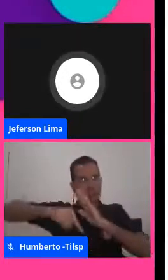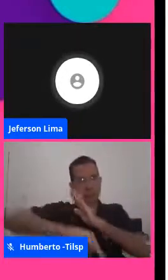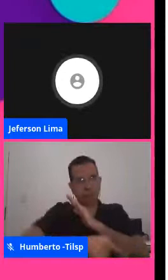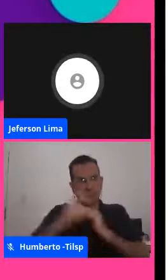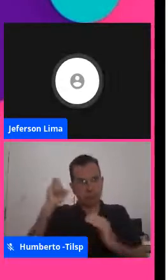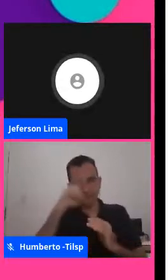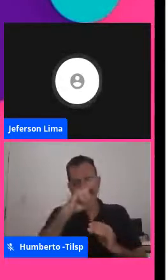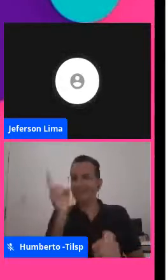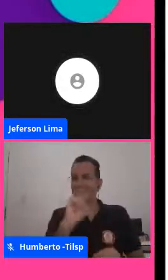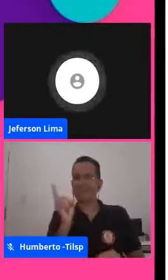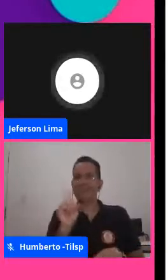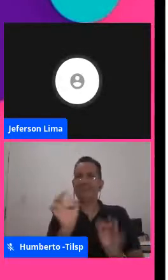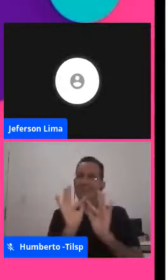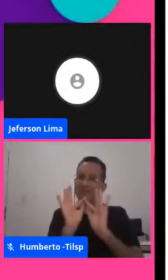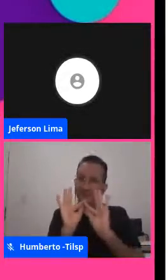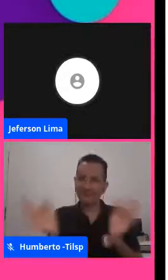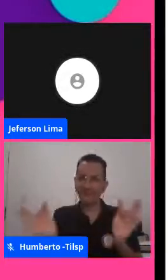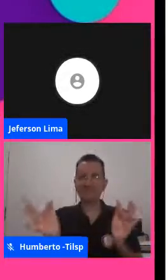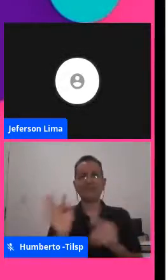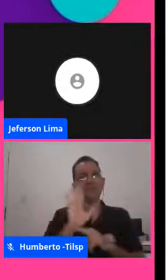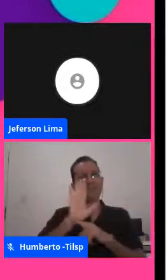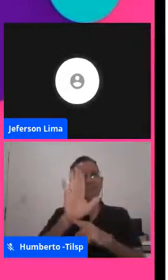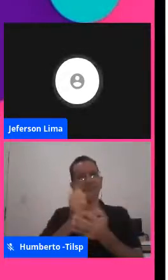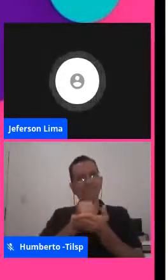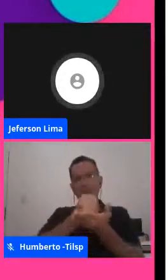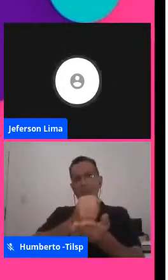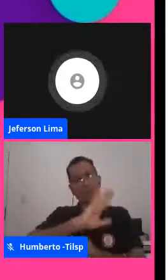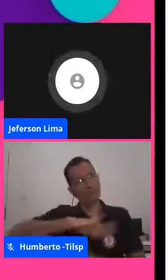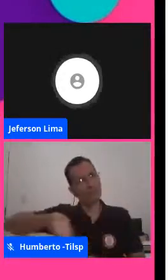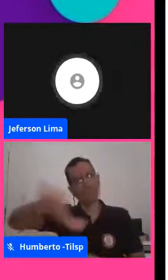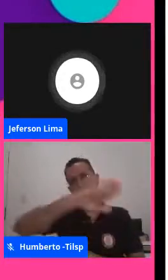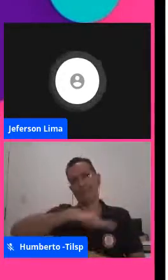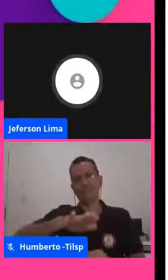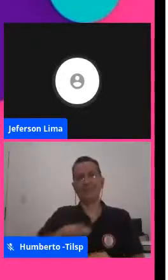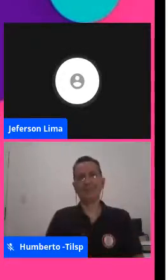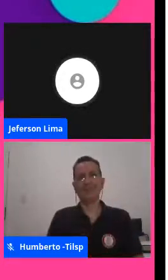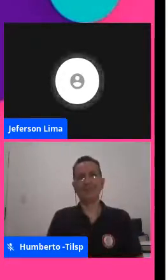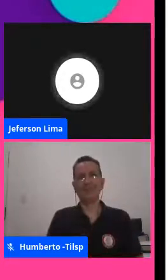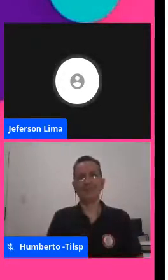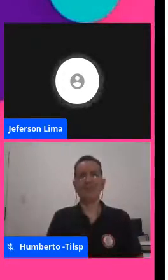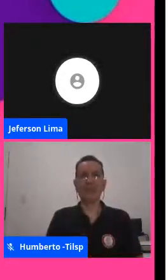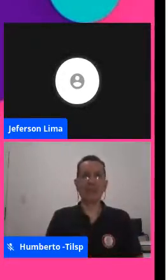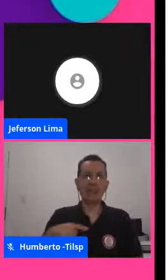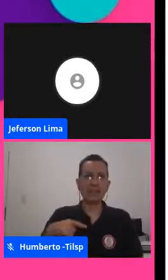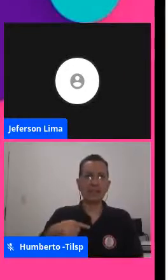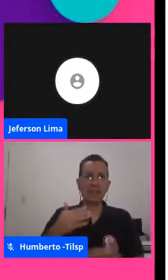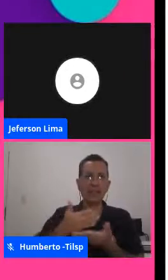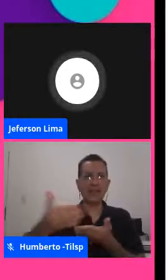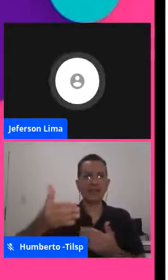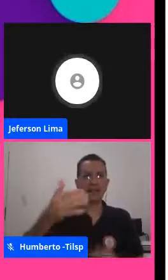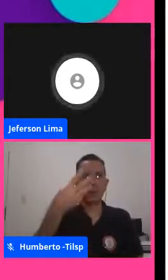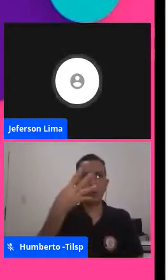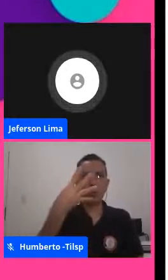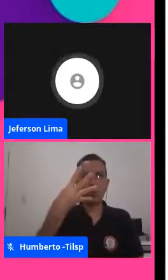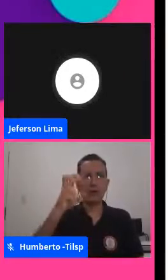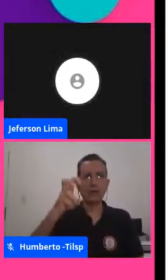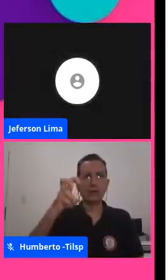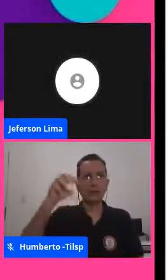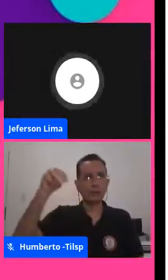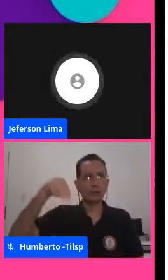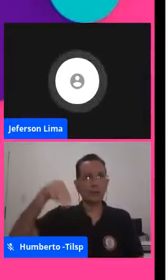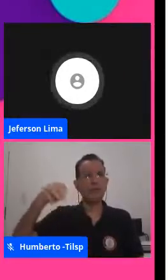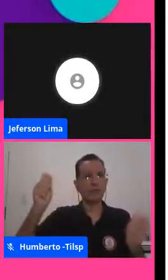A maioria das coisas que a gente vai fazer aqui dá realmente para fazer em pouco tempo, até porque a gente tem aí por volta dos 45 minutos aí de workshop, então vale a pena fazer coisa